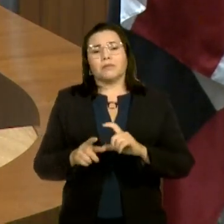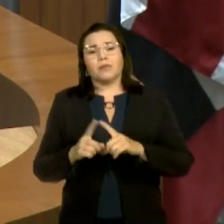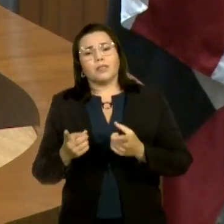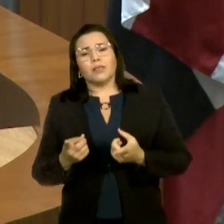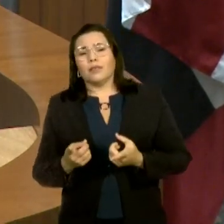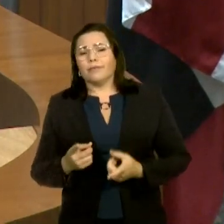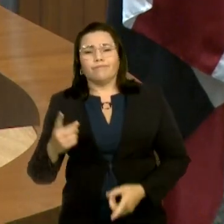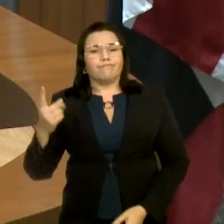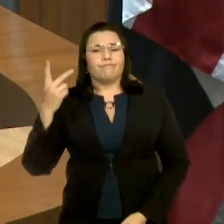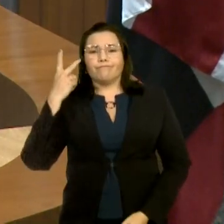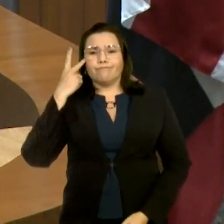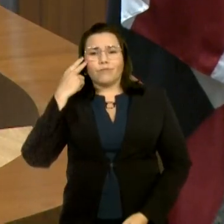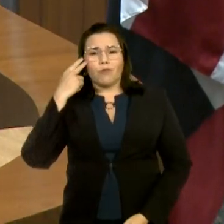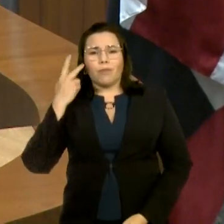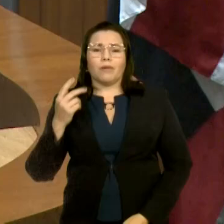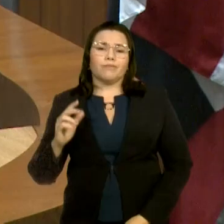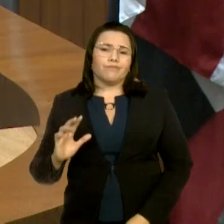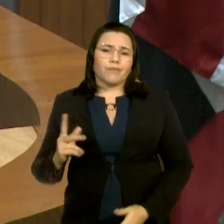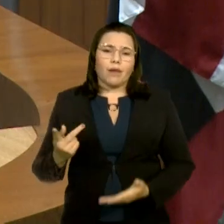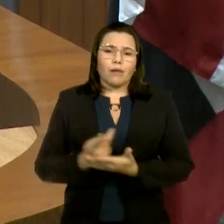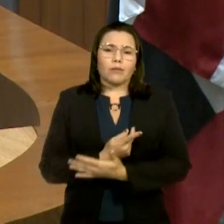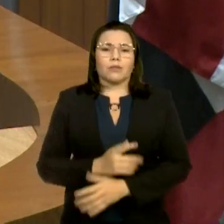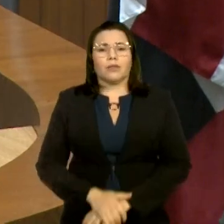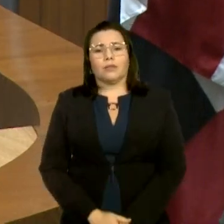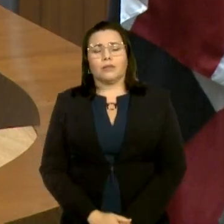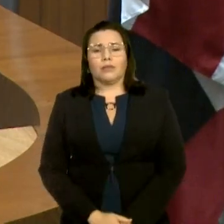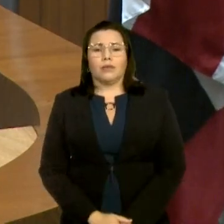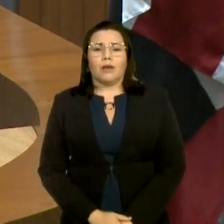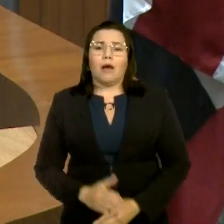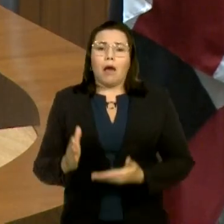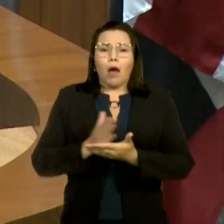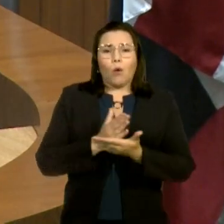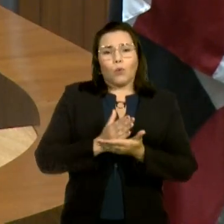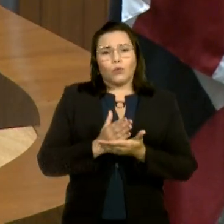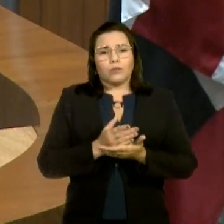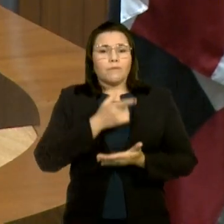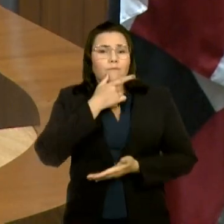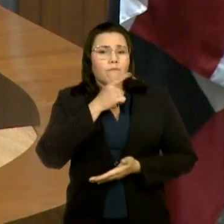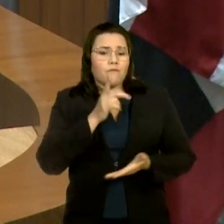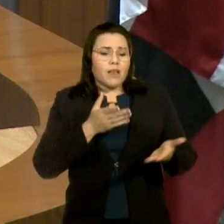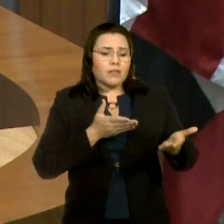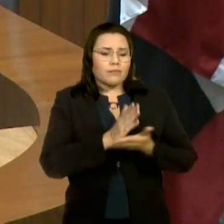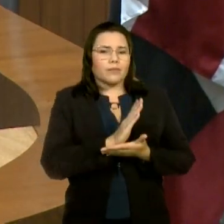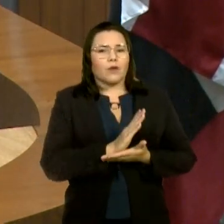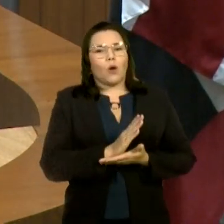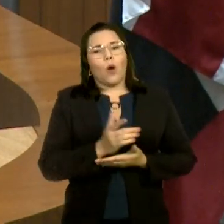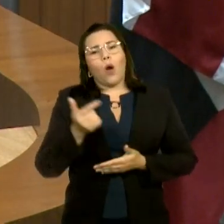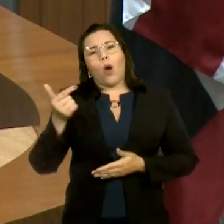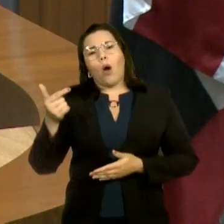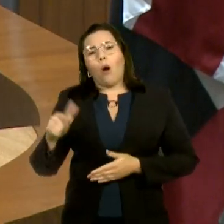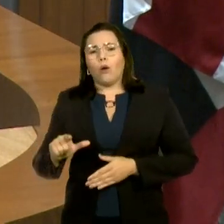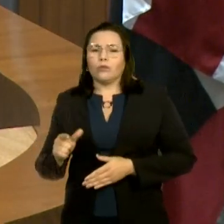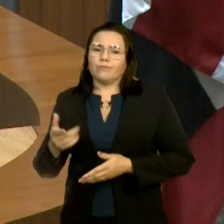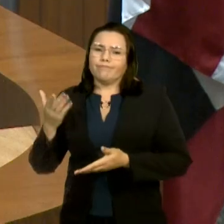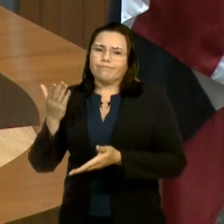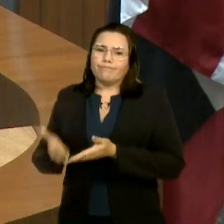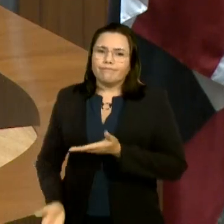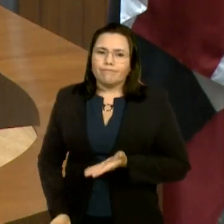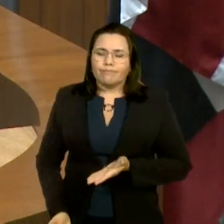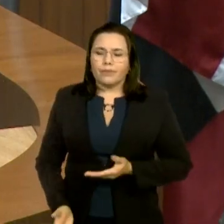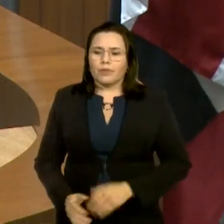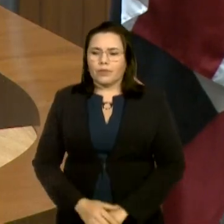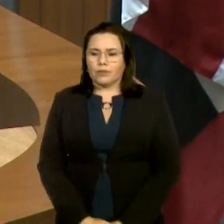vezes se perde quero dizer que enquanto Deputado